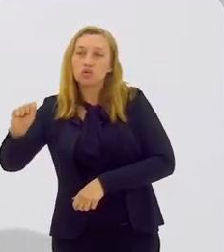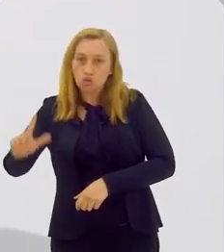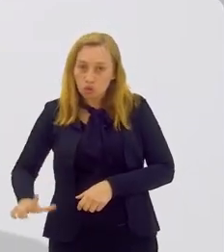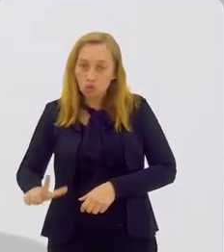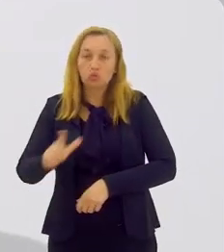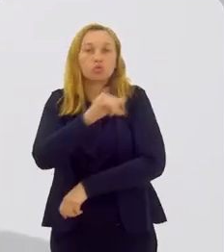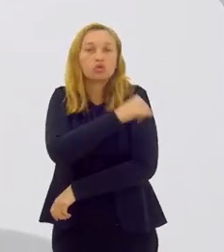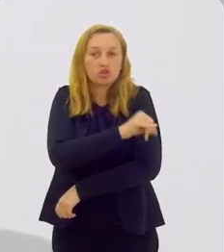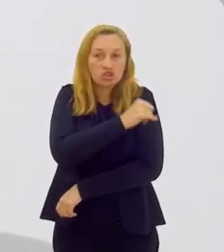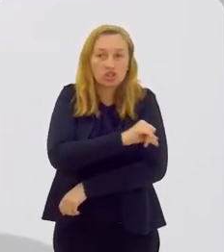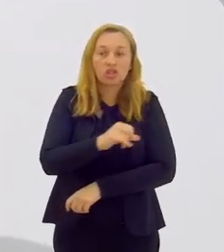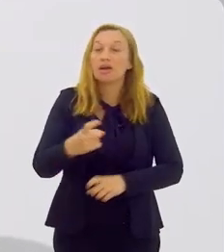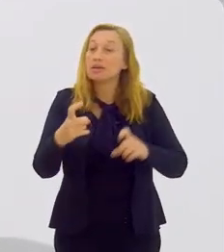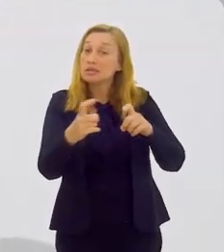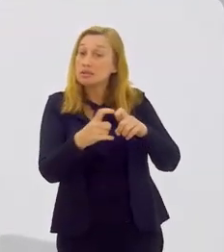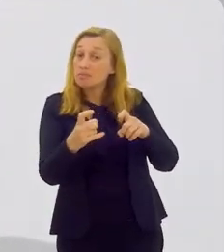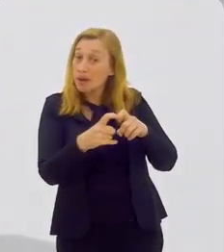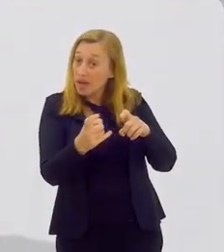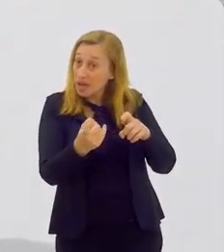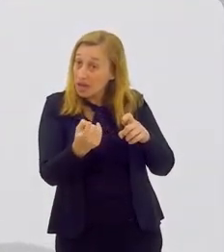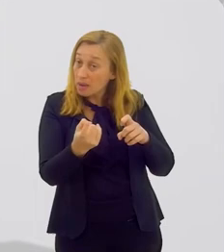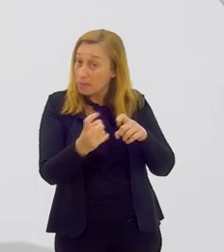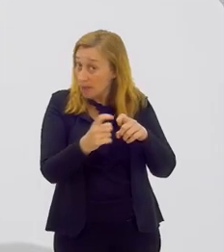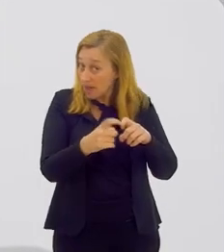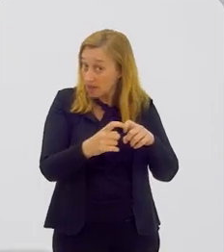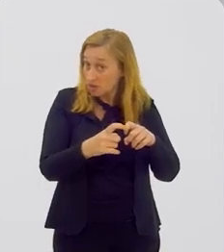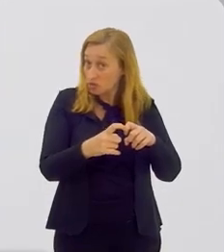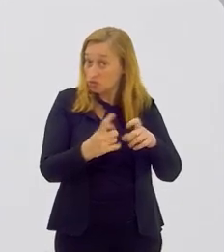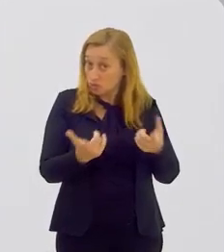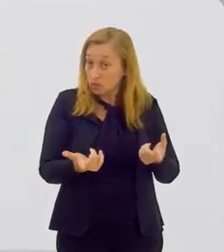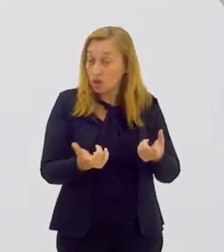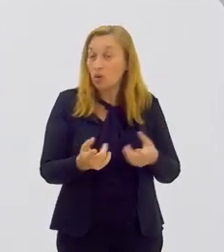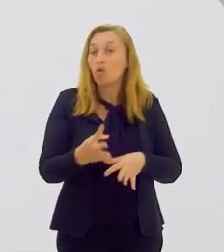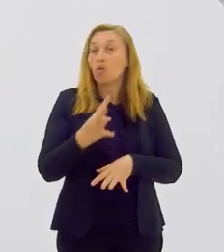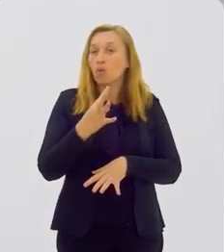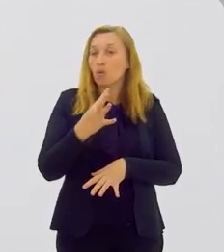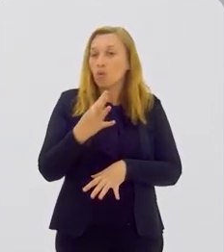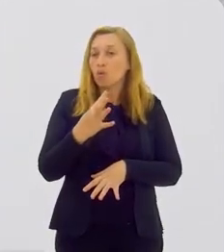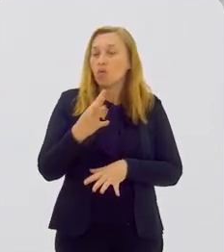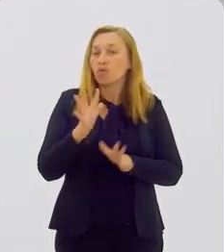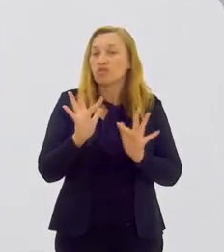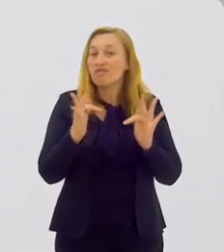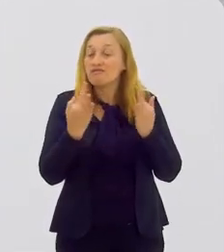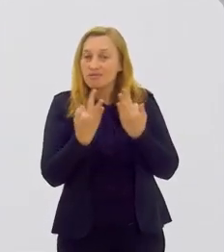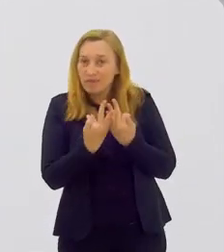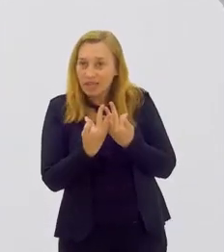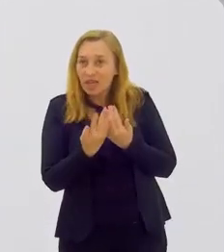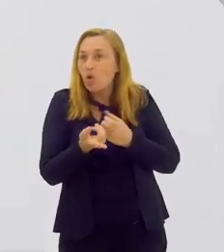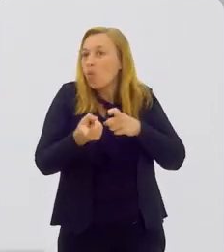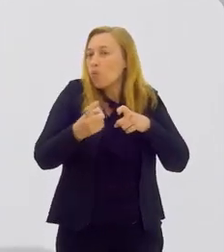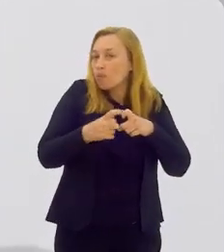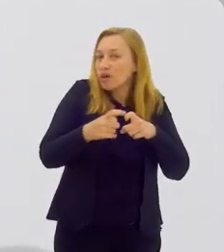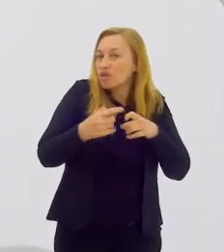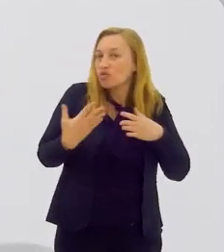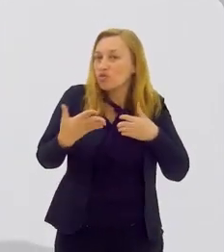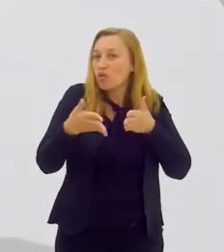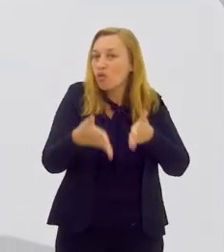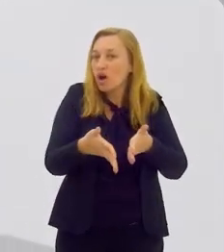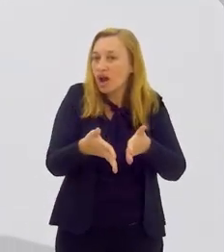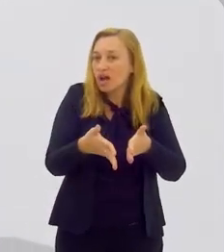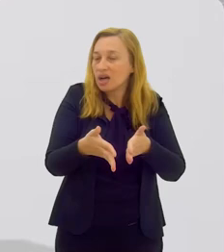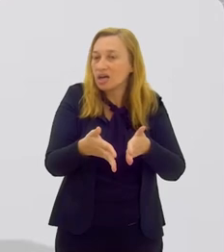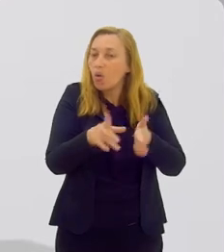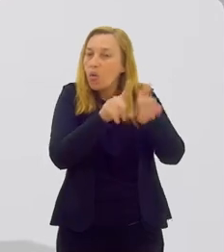proposta de formação de um médico integralista, um médico que é aquele o conhecido médico da família, e um médico